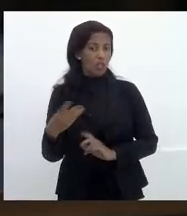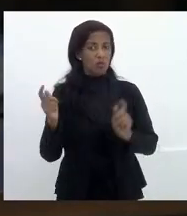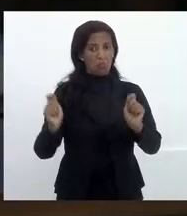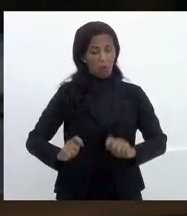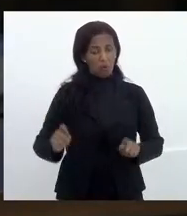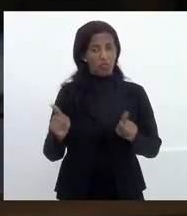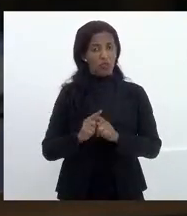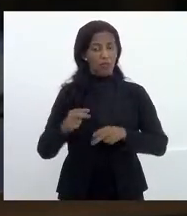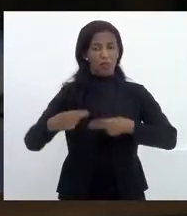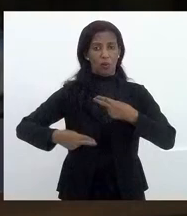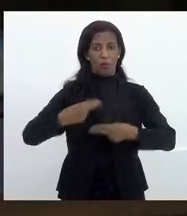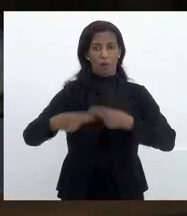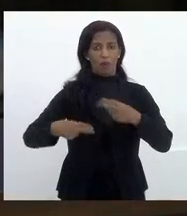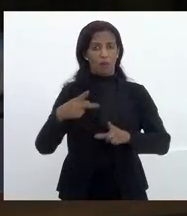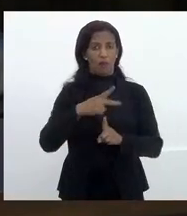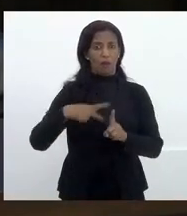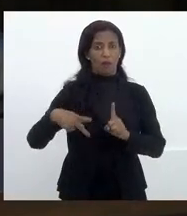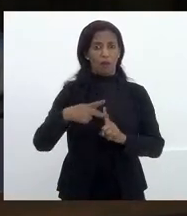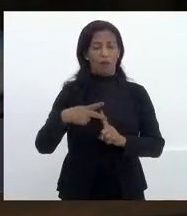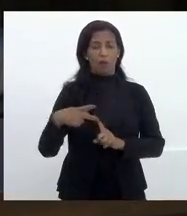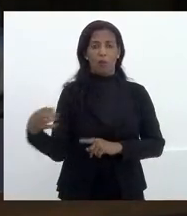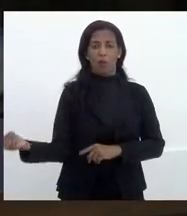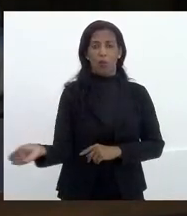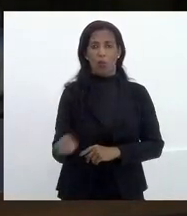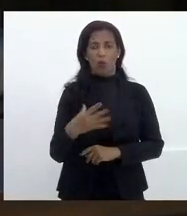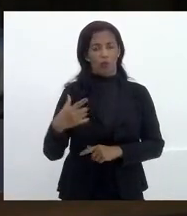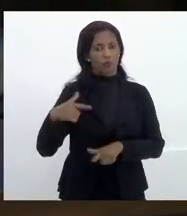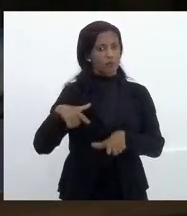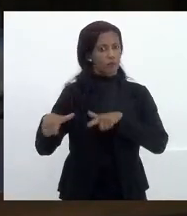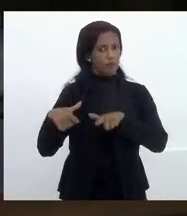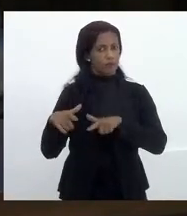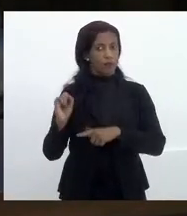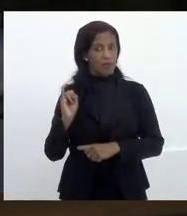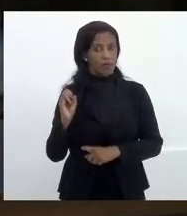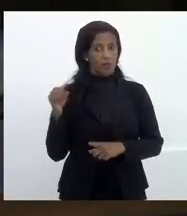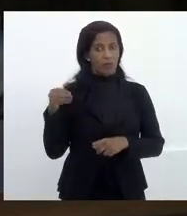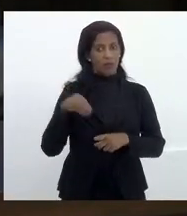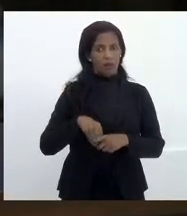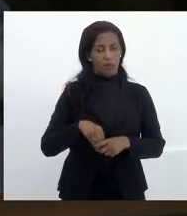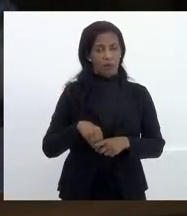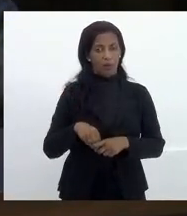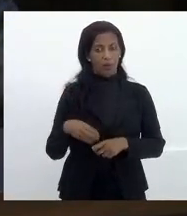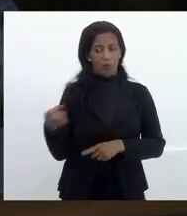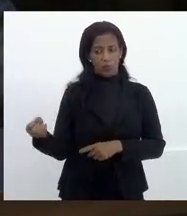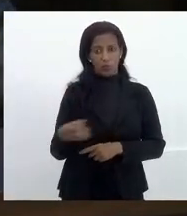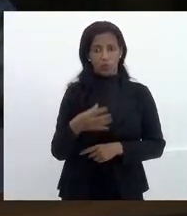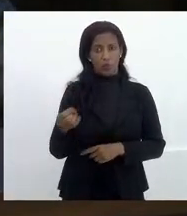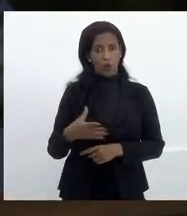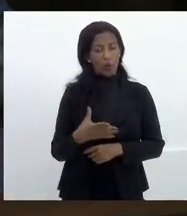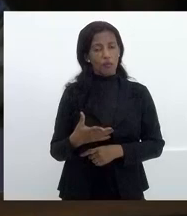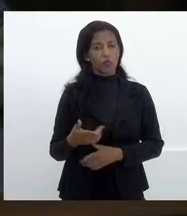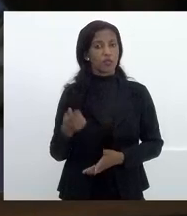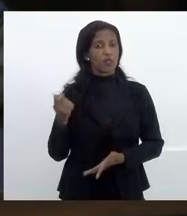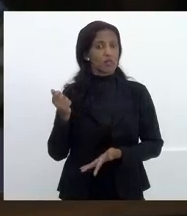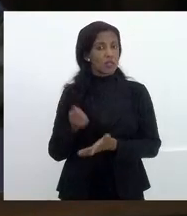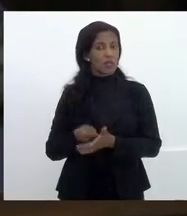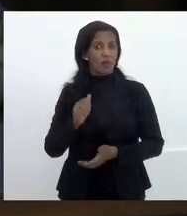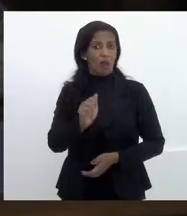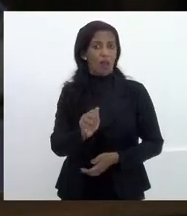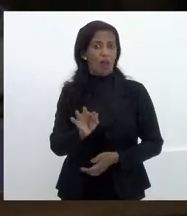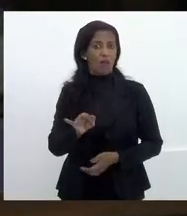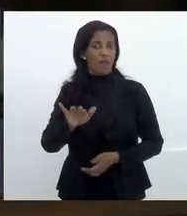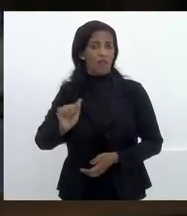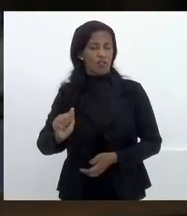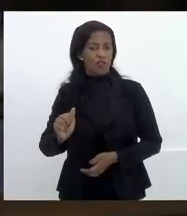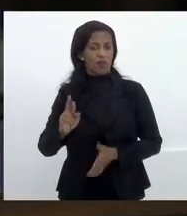perfeitamente estabelecer uma reforma da previdência para os novos servidores Mas se for aplicado para os atuais que então sejam efetiva a regra